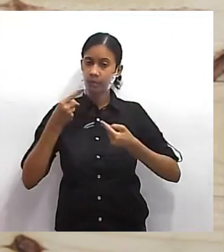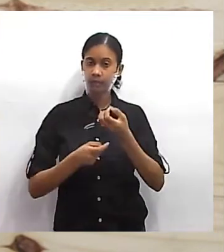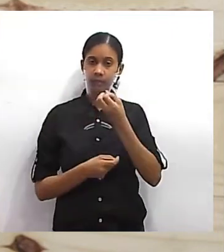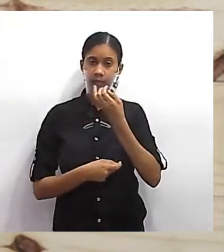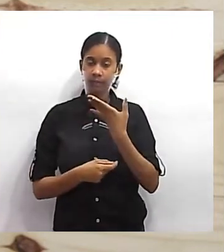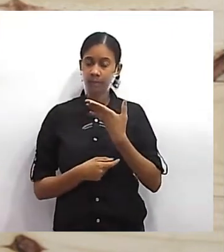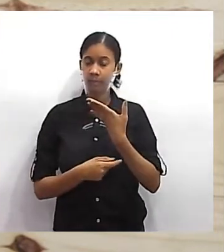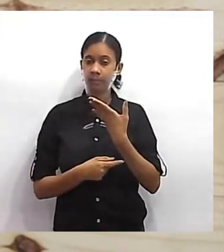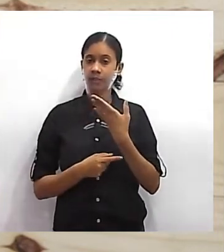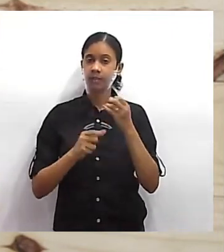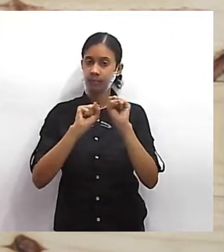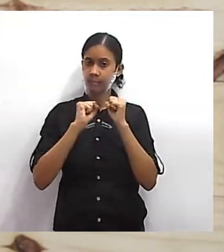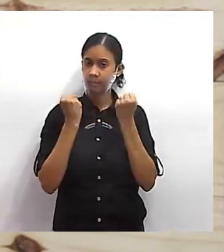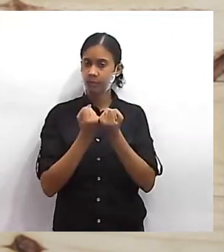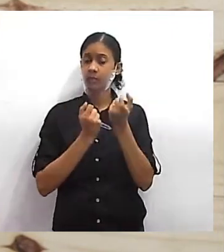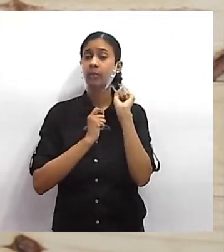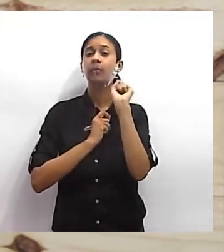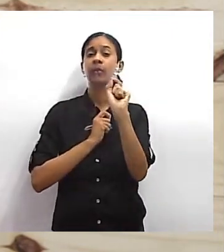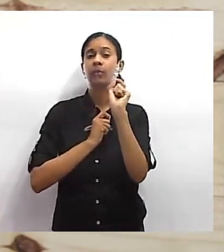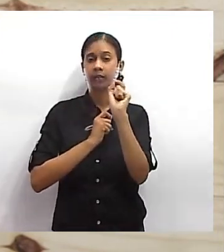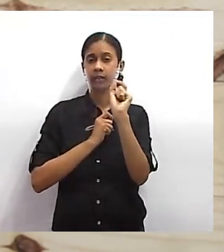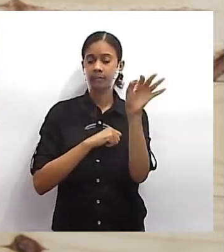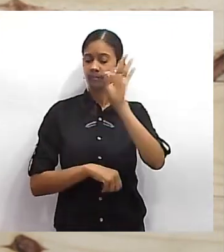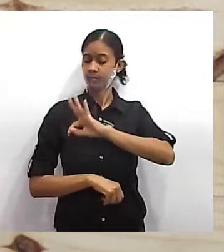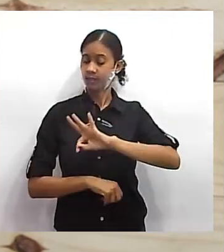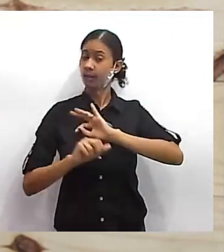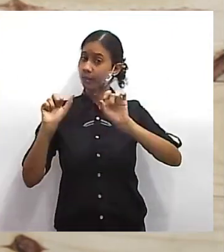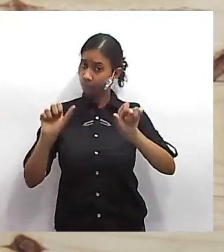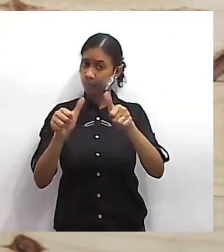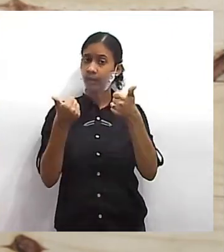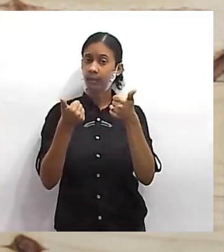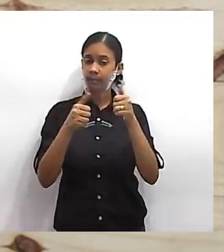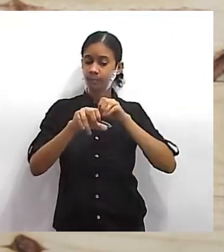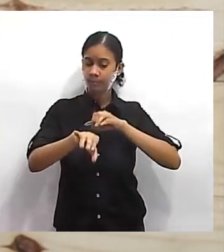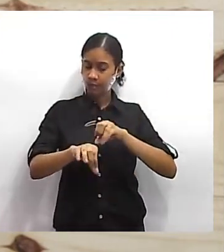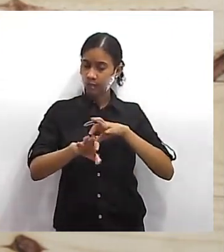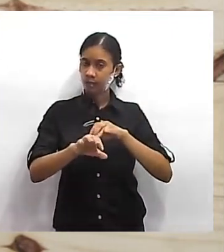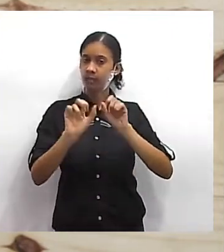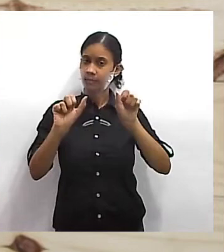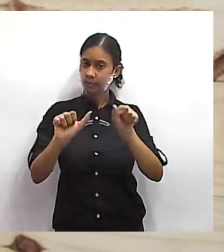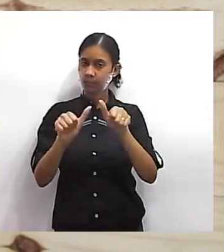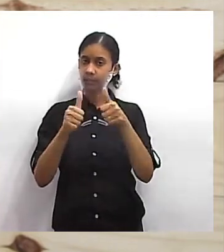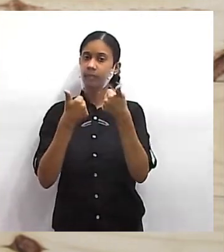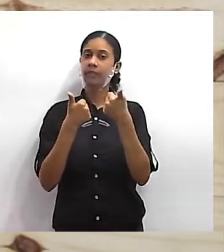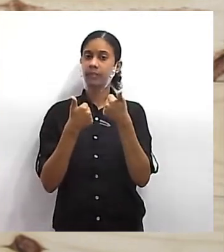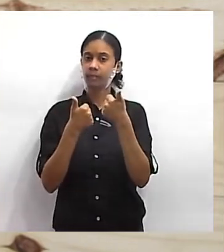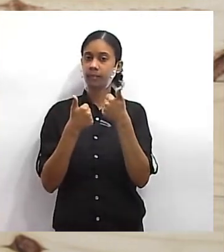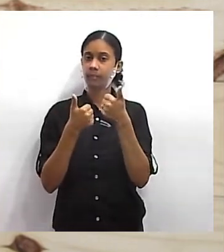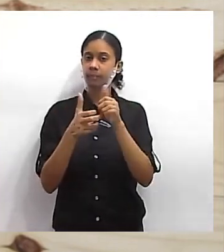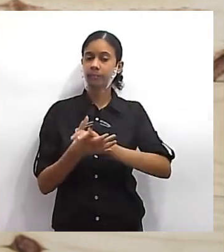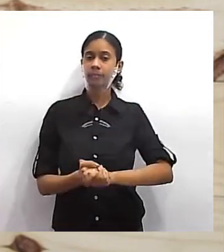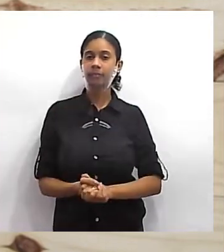O que é isso? Melhores salários, educação de melhor qualidade,